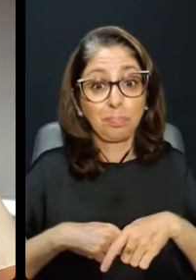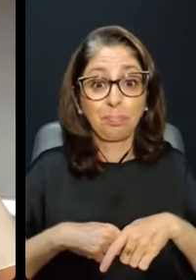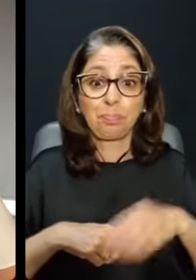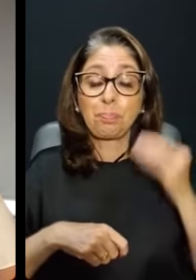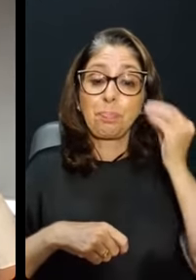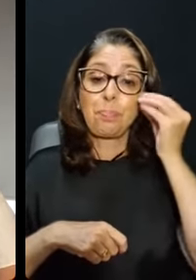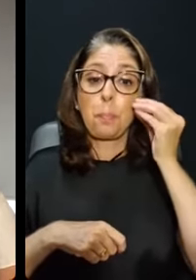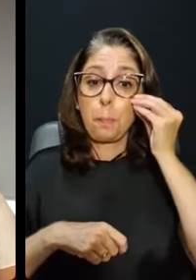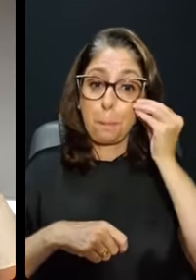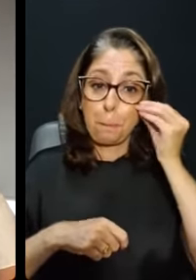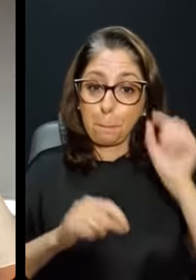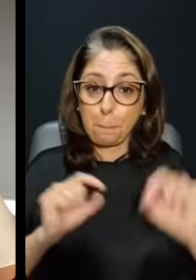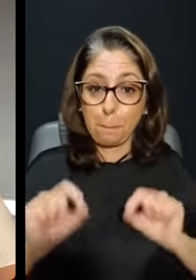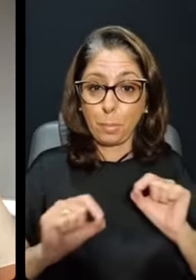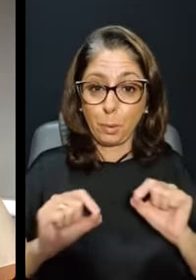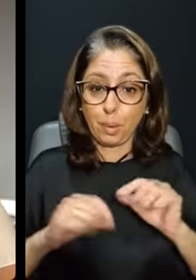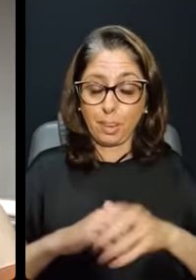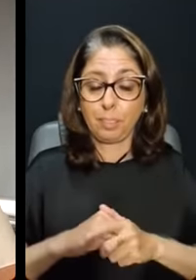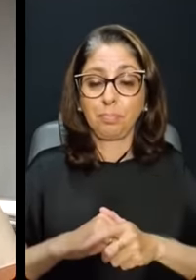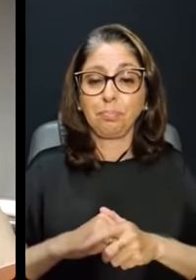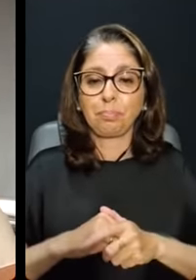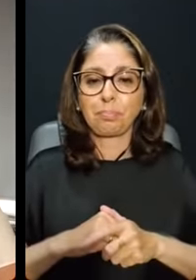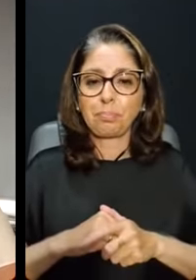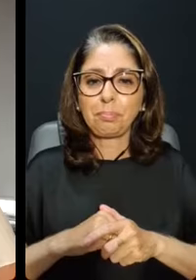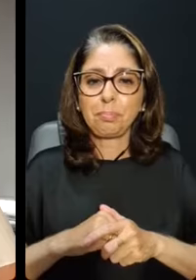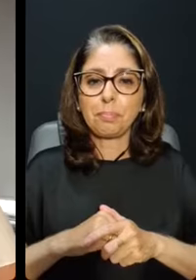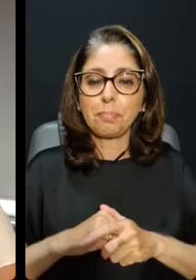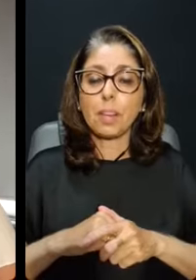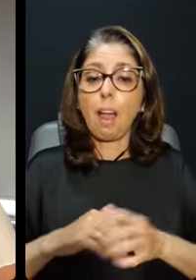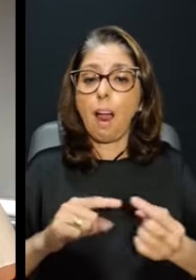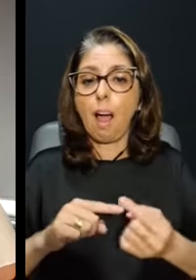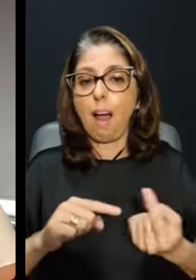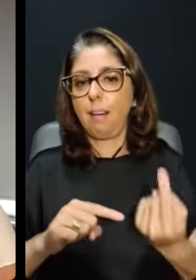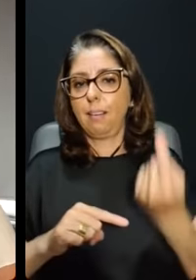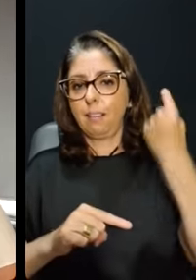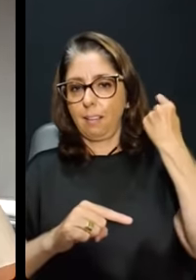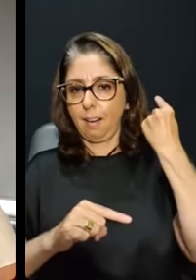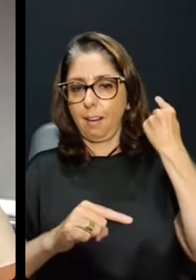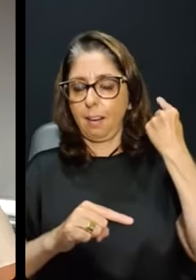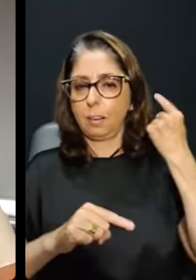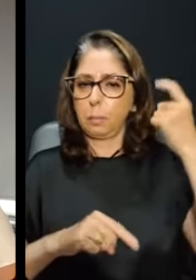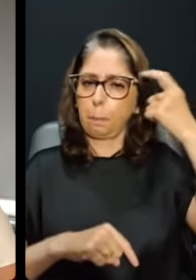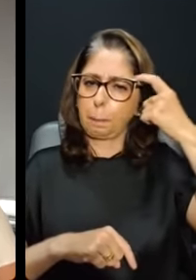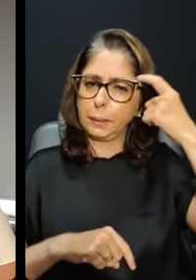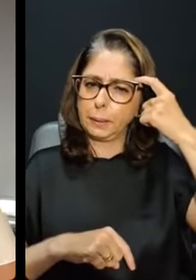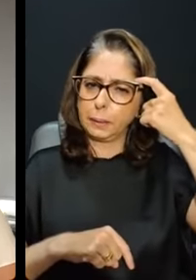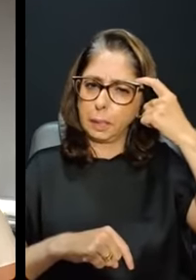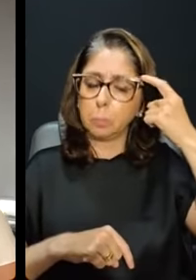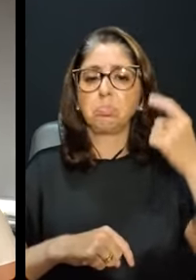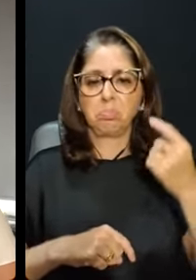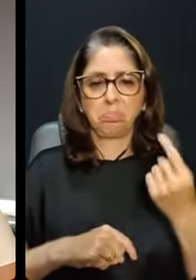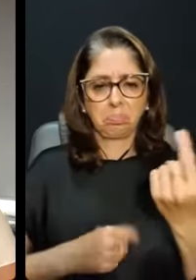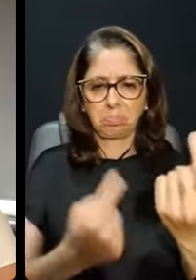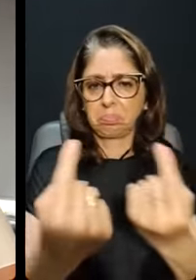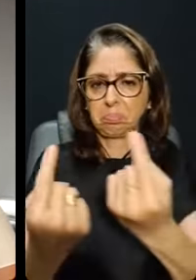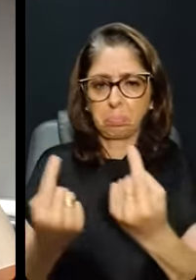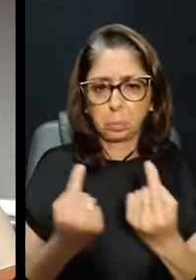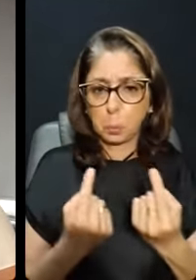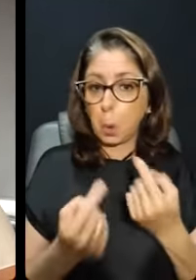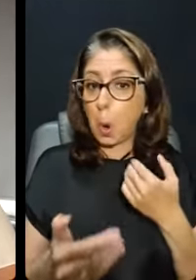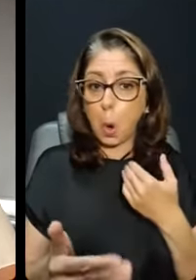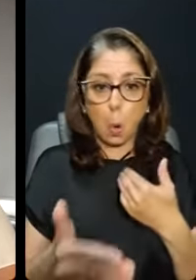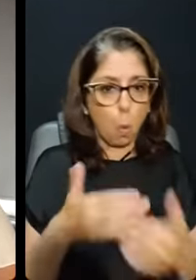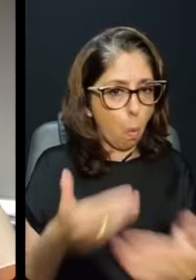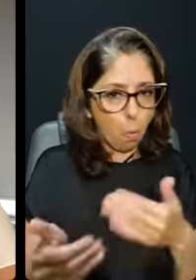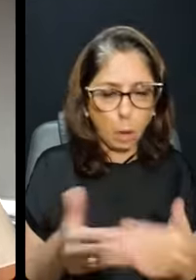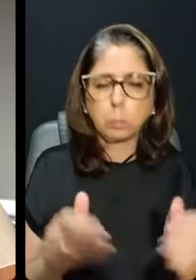que a partir do momento que a gente entendeu que qualquer pessoa pode fazer a diferença e pode atuar em acessibilidade,